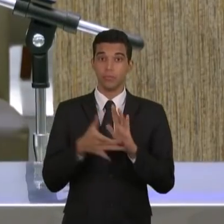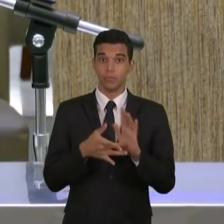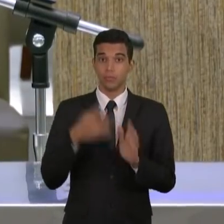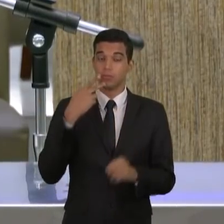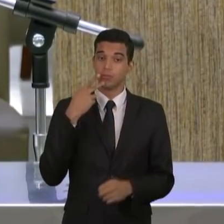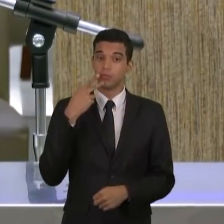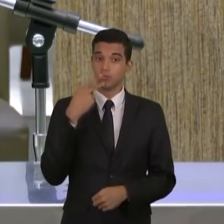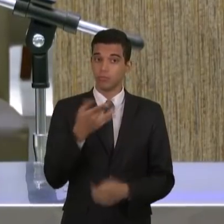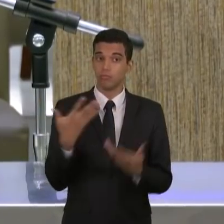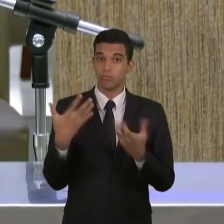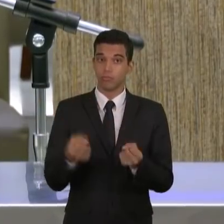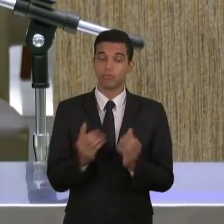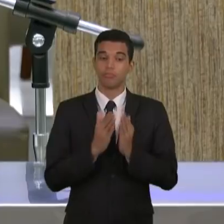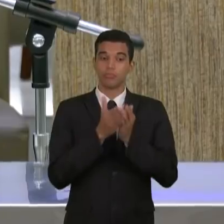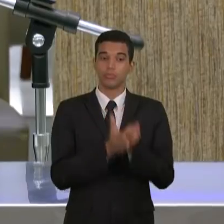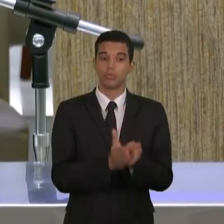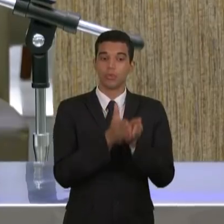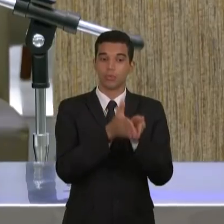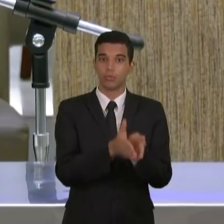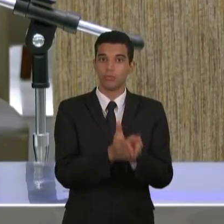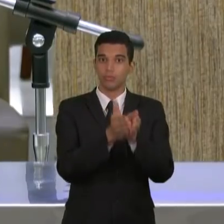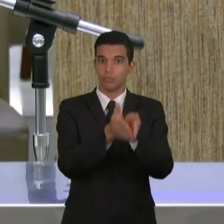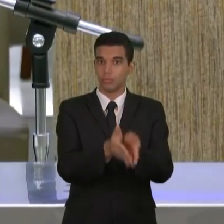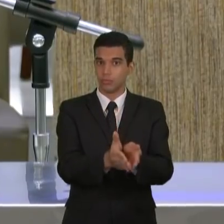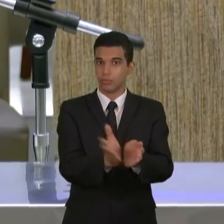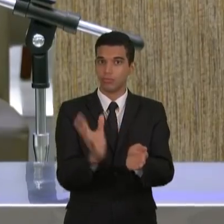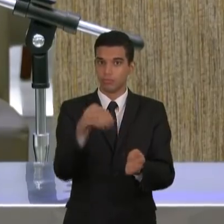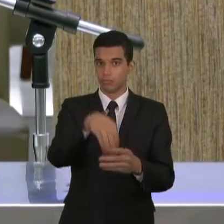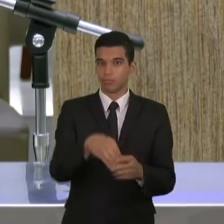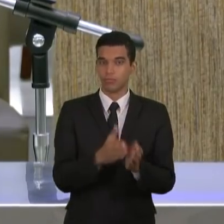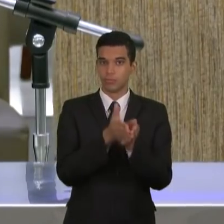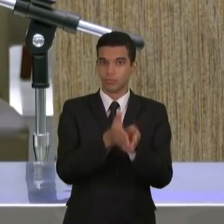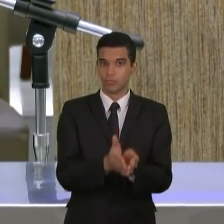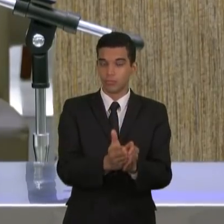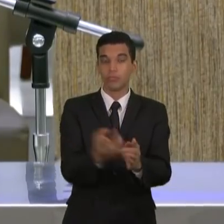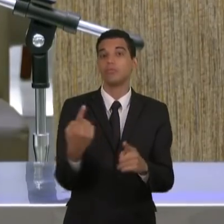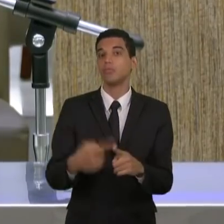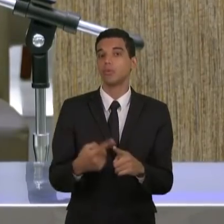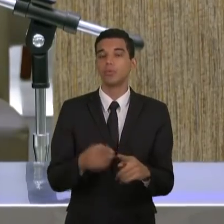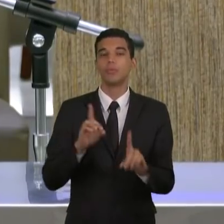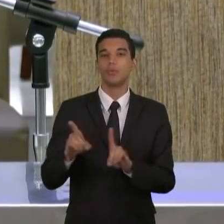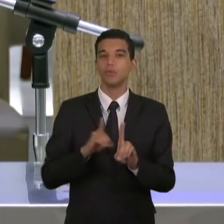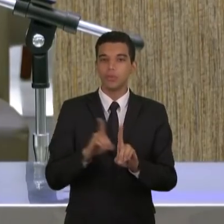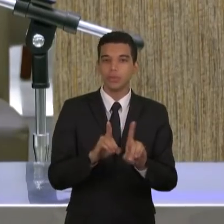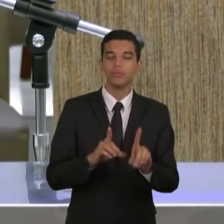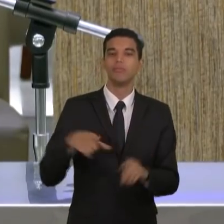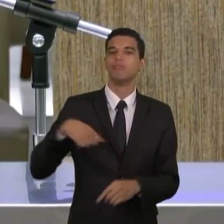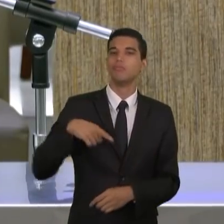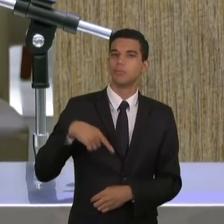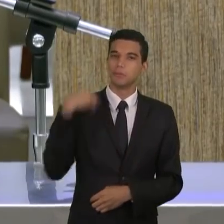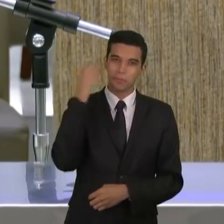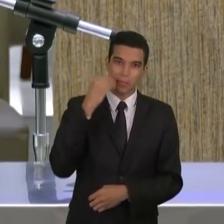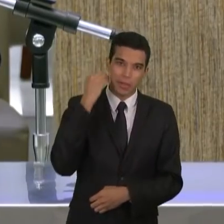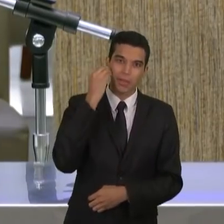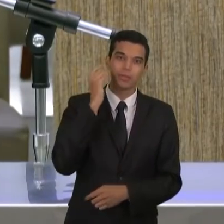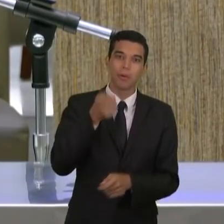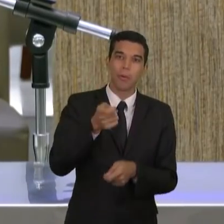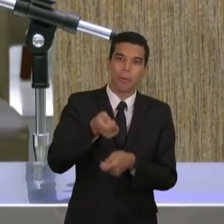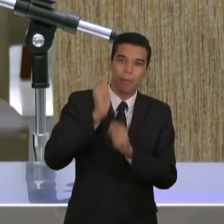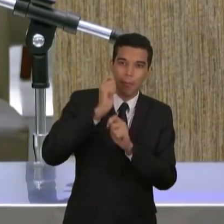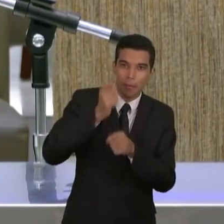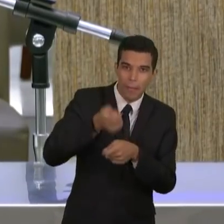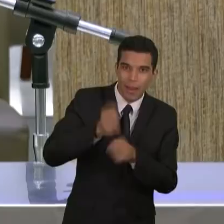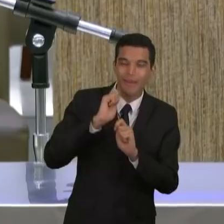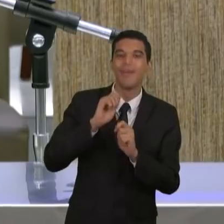ali seu caráter mas eram homens experientes com a pesca eram homens experientes com barco era homens